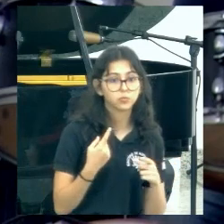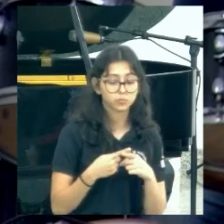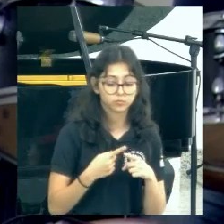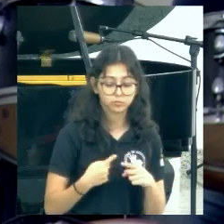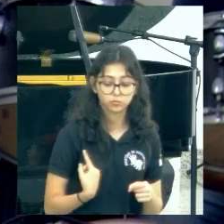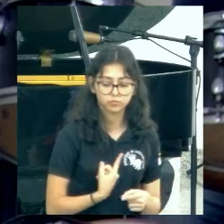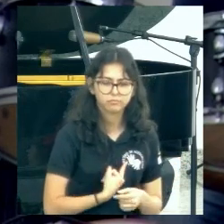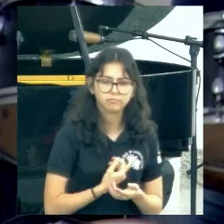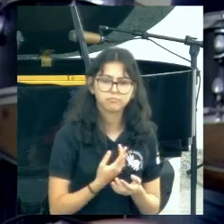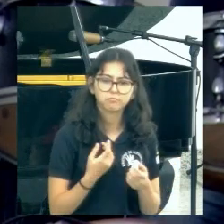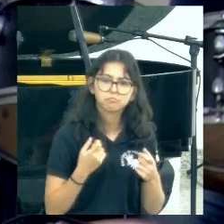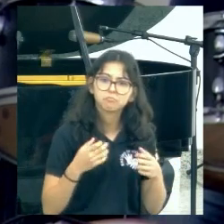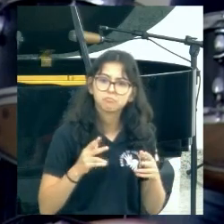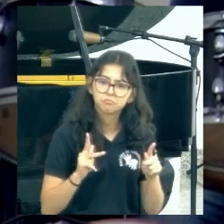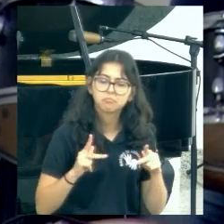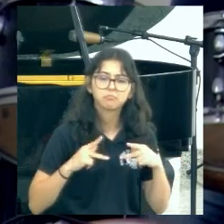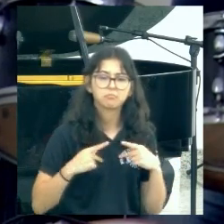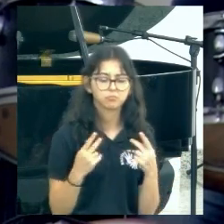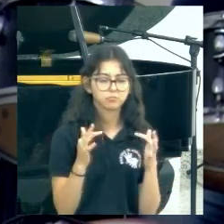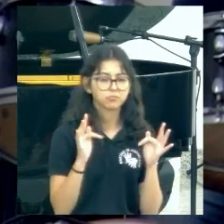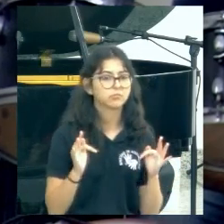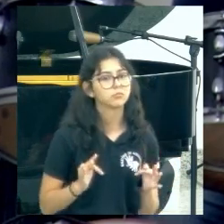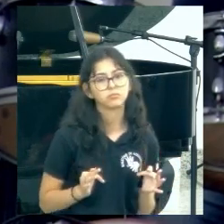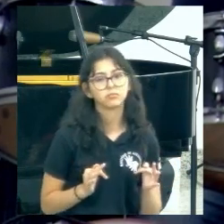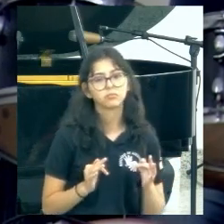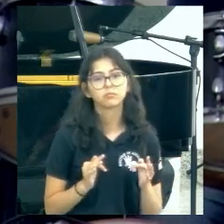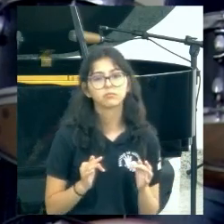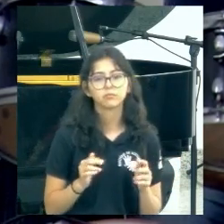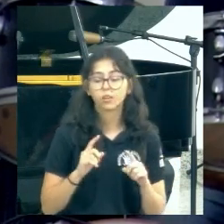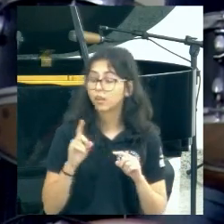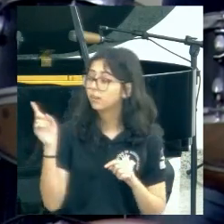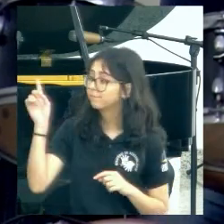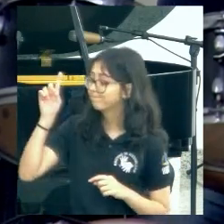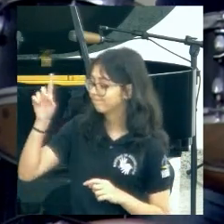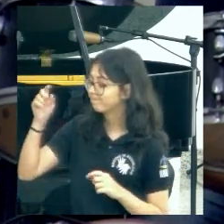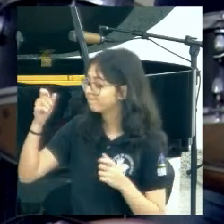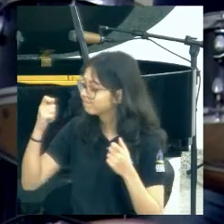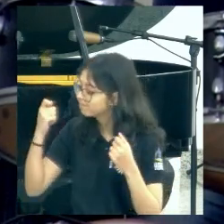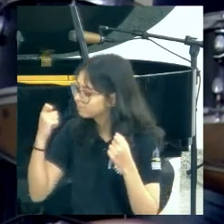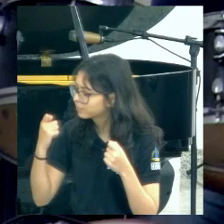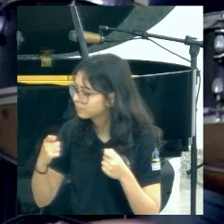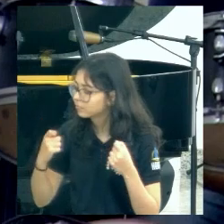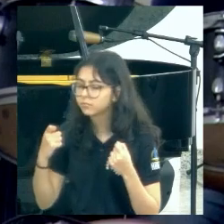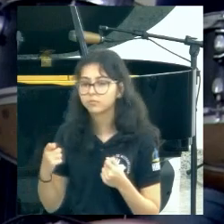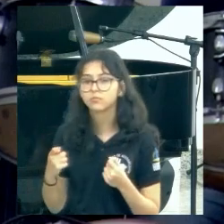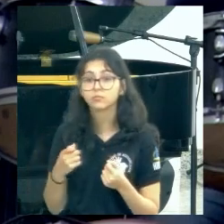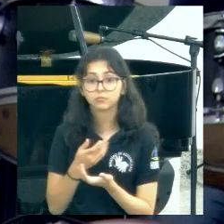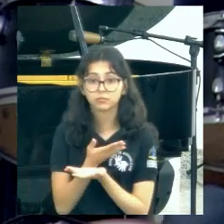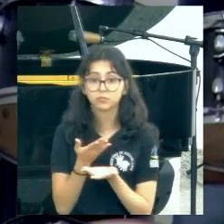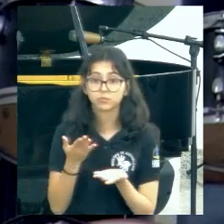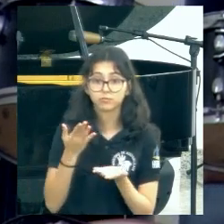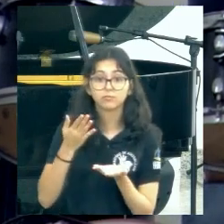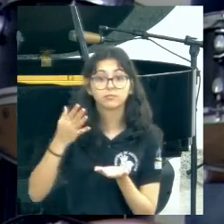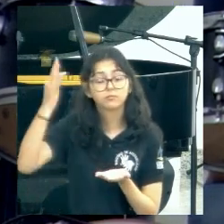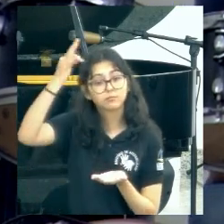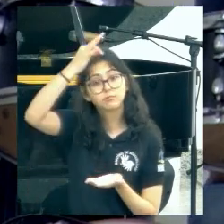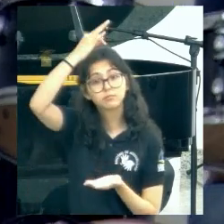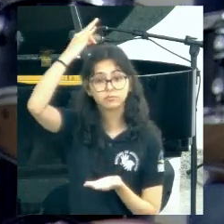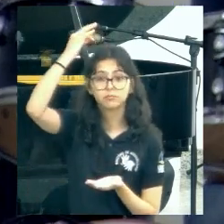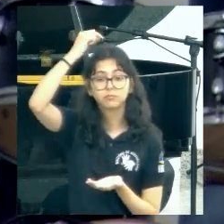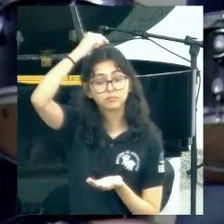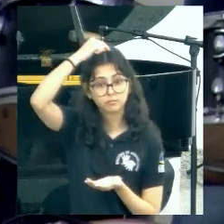feliz. Deus está muito mais preocupado com a sua santidade, com a sua salvação, com o